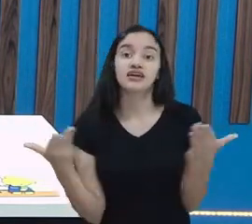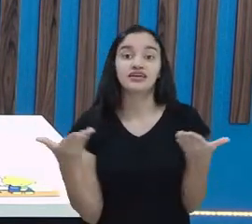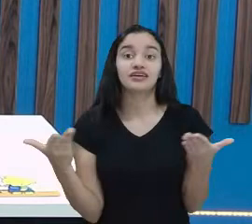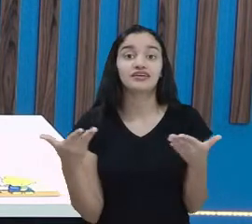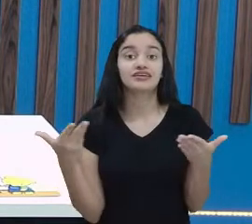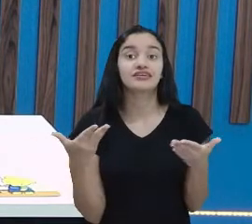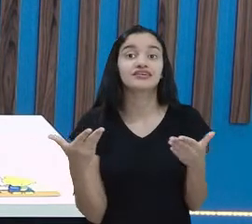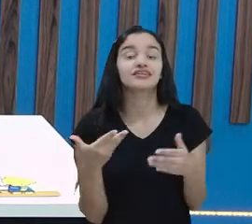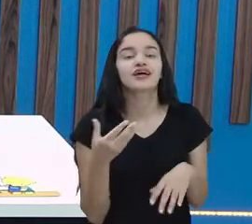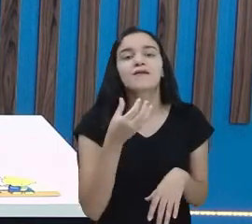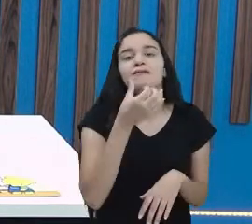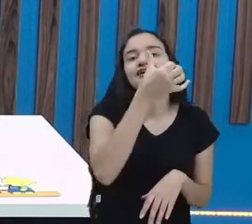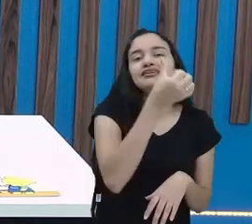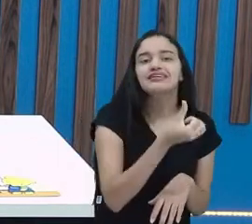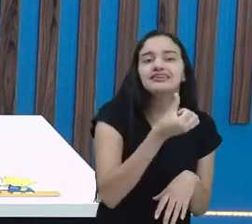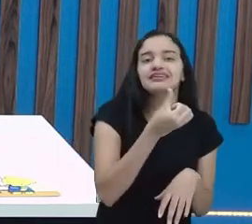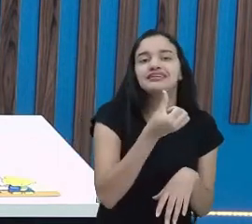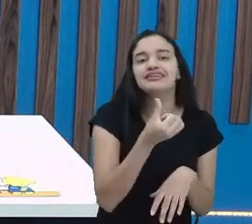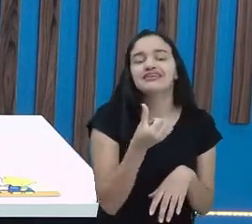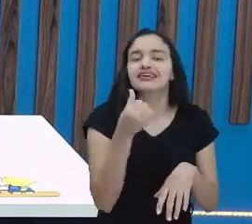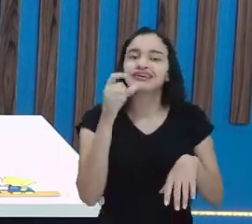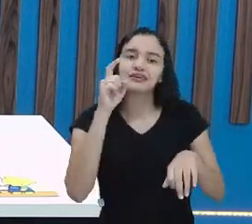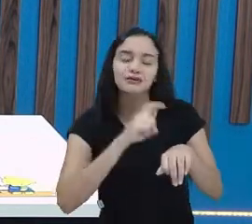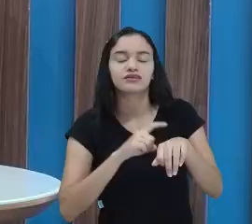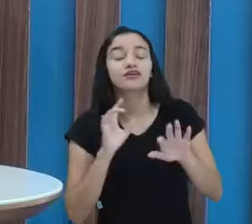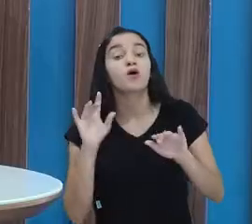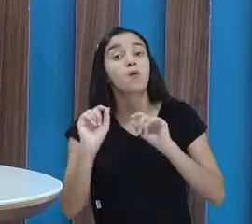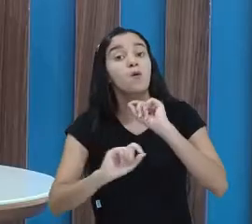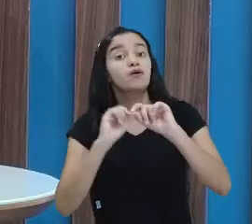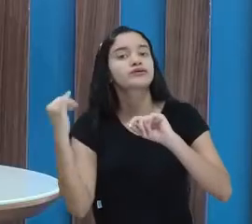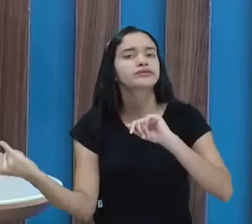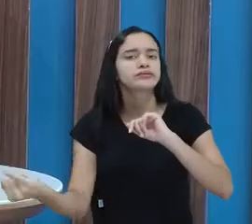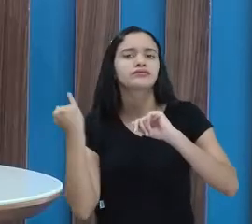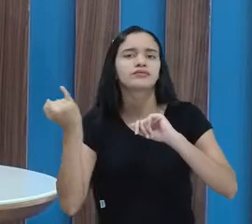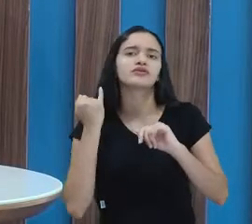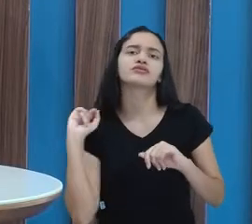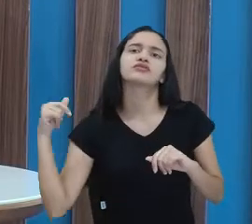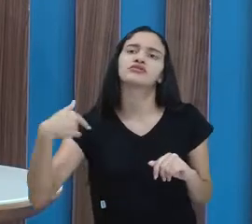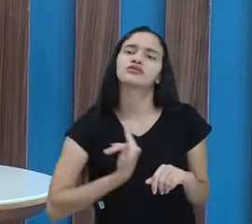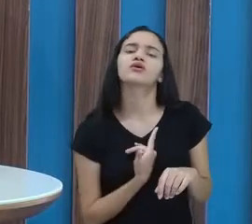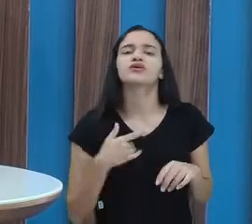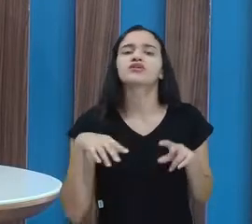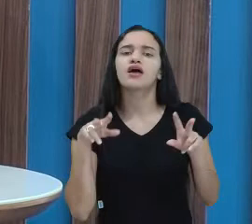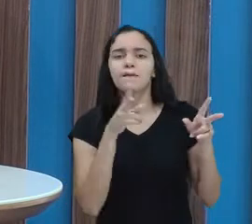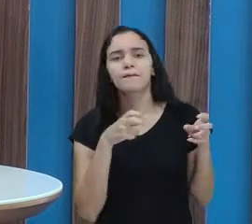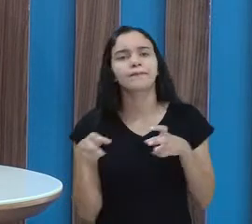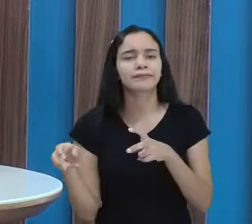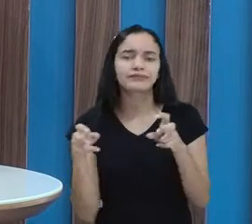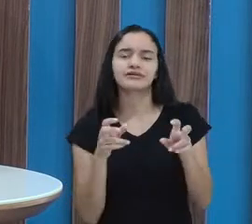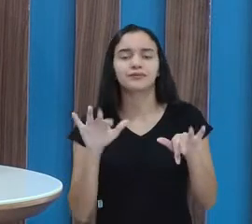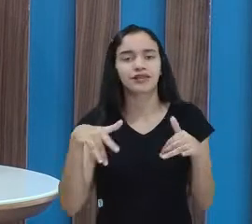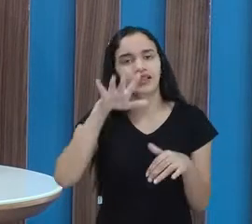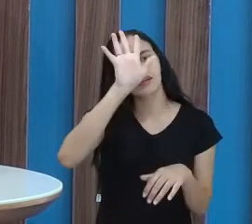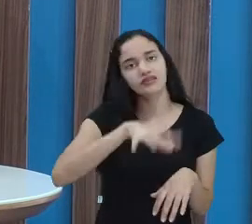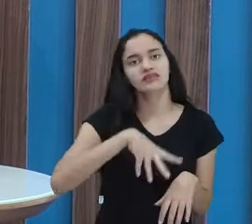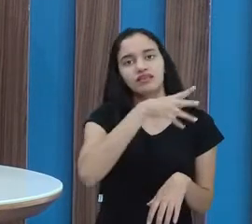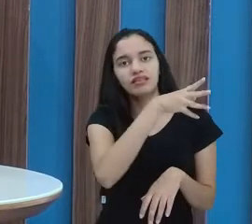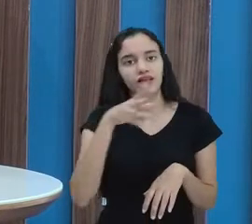agora, 6 horas. Uma coisa importante a gente olhar, né? Nessa tabela mesmo que a senhora colocou